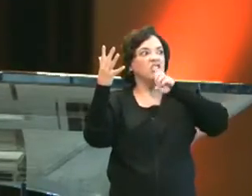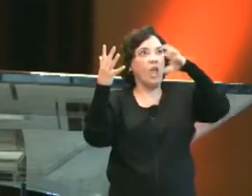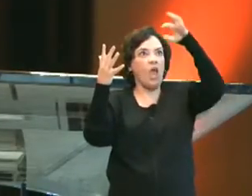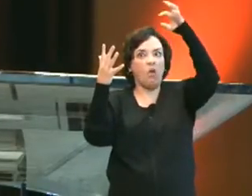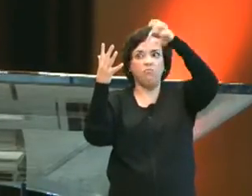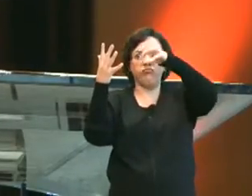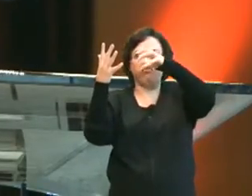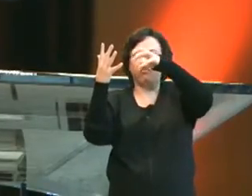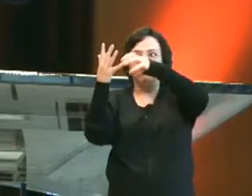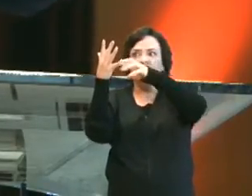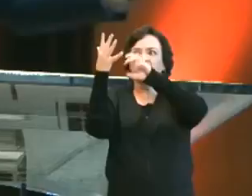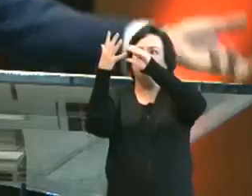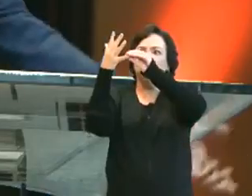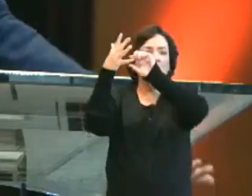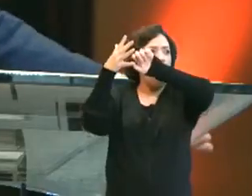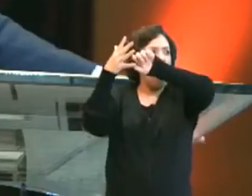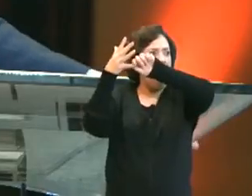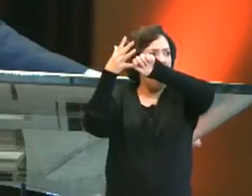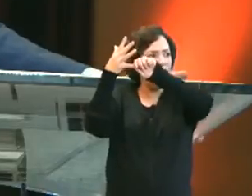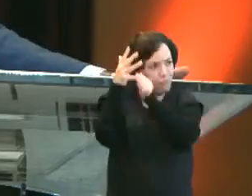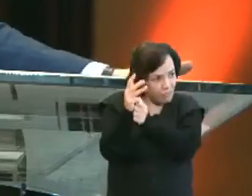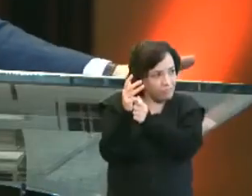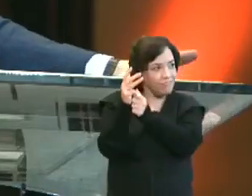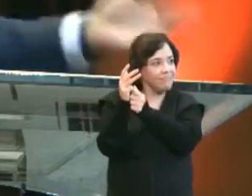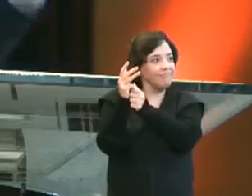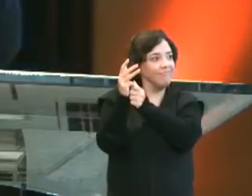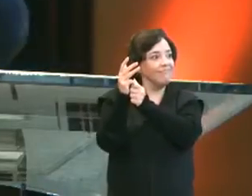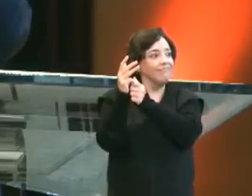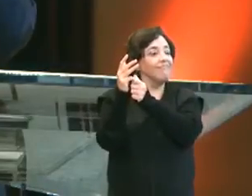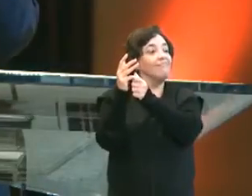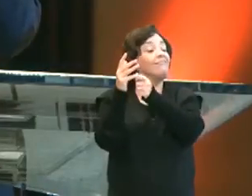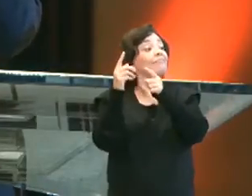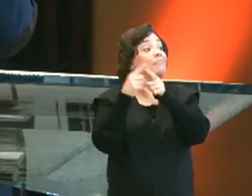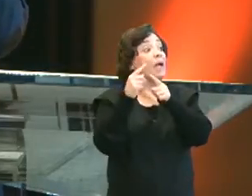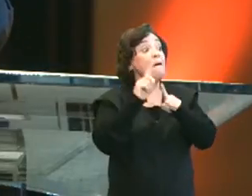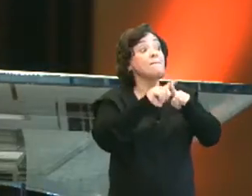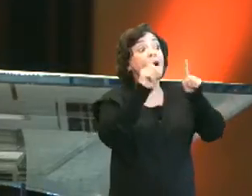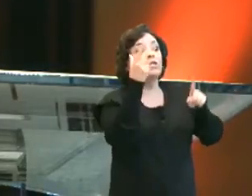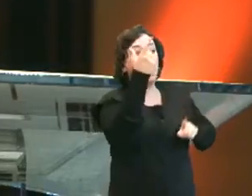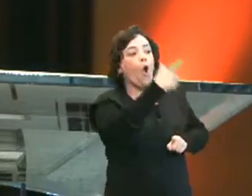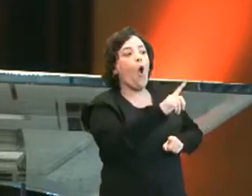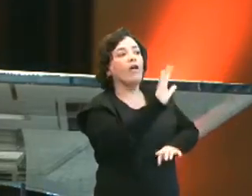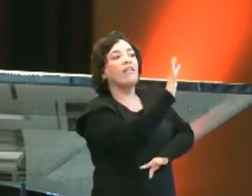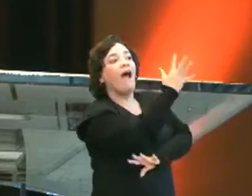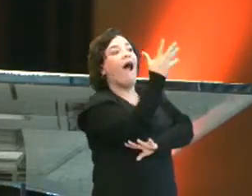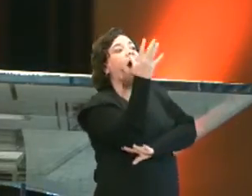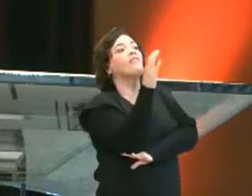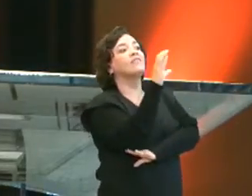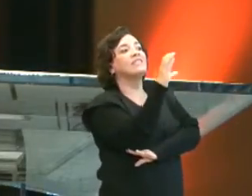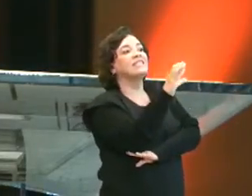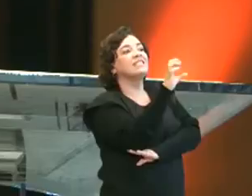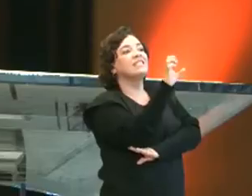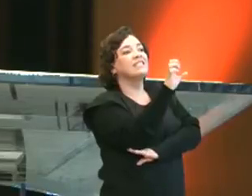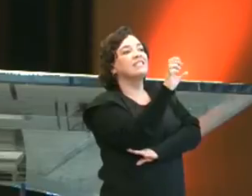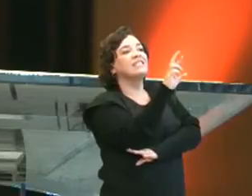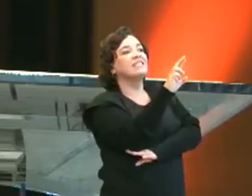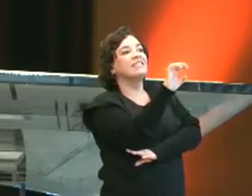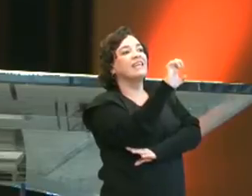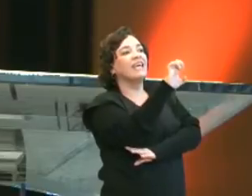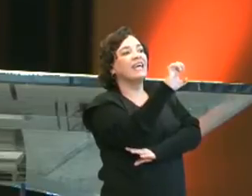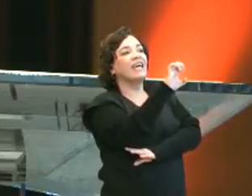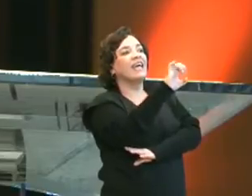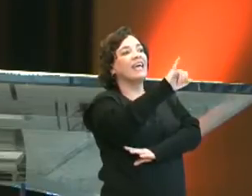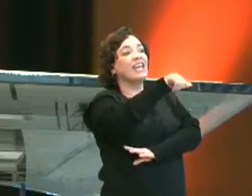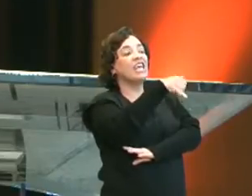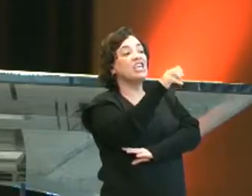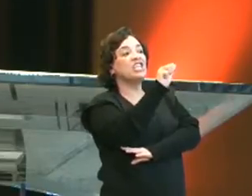apesar de serem fortes, quebravam os galhos. Mas a cerejeira, ela acumulava um pouco de neve,